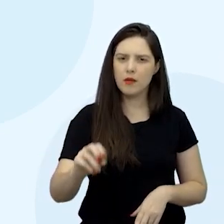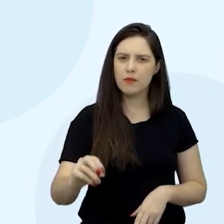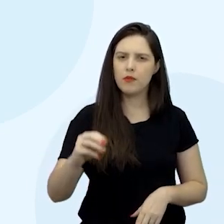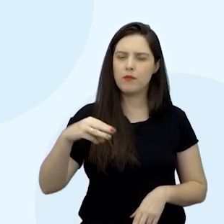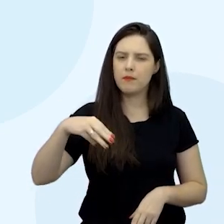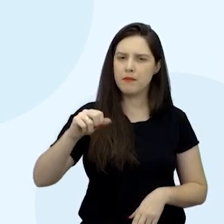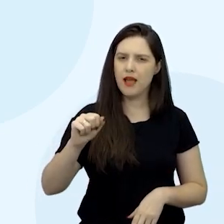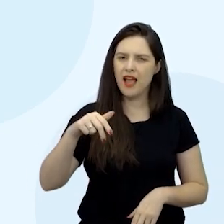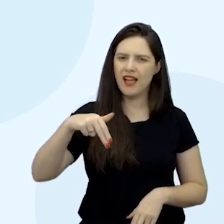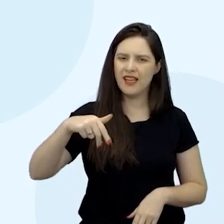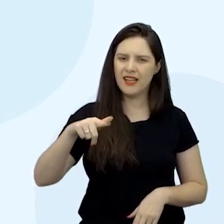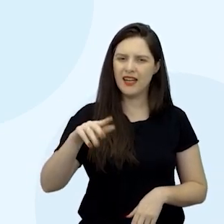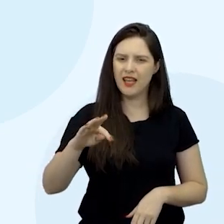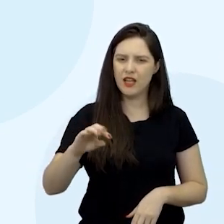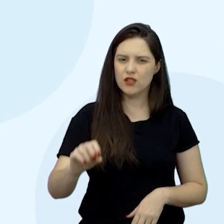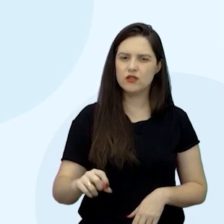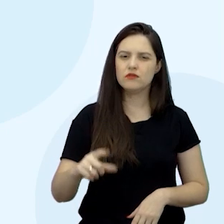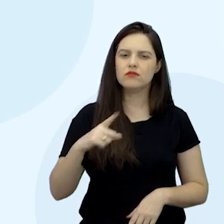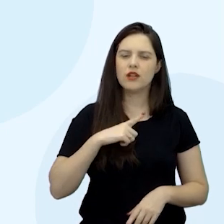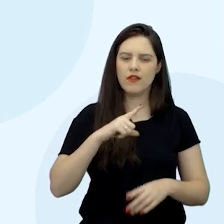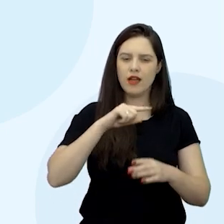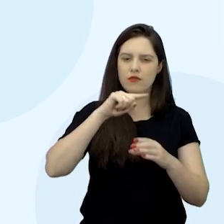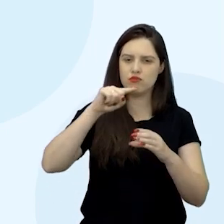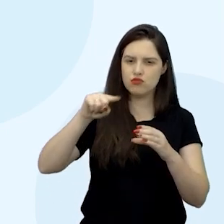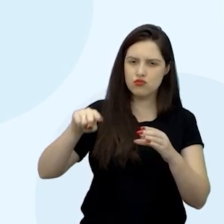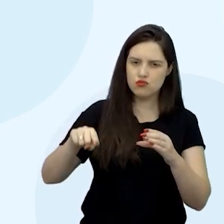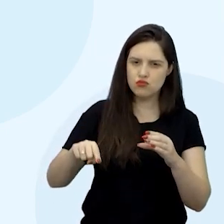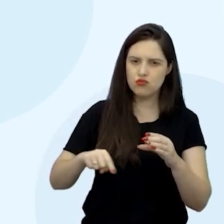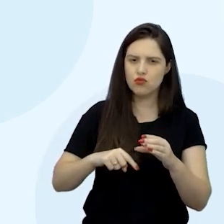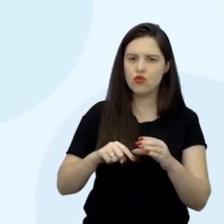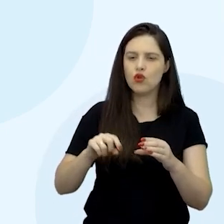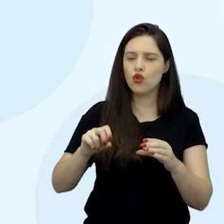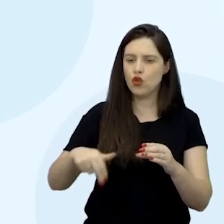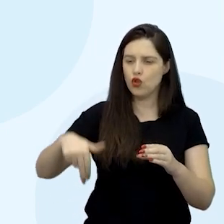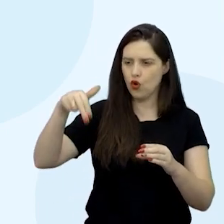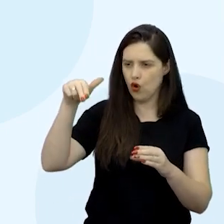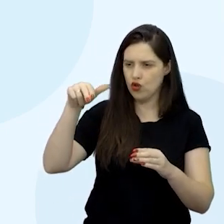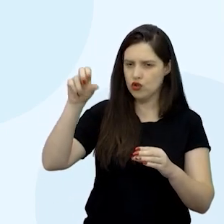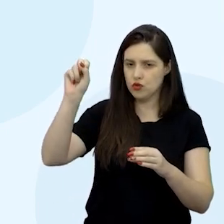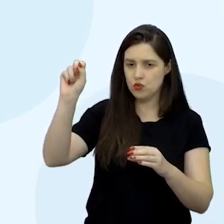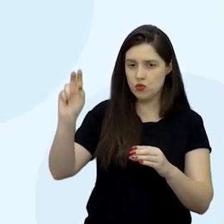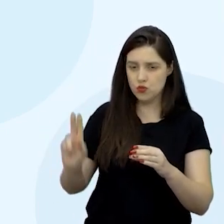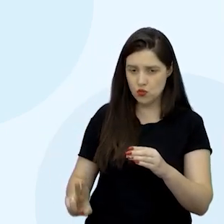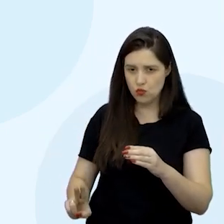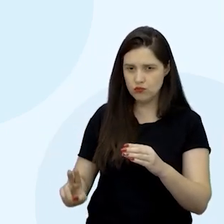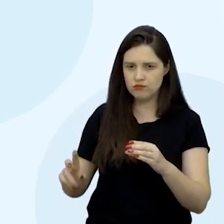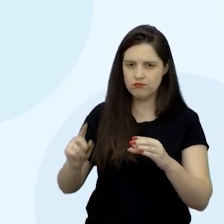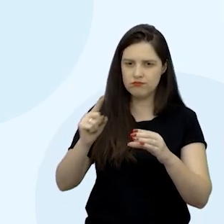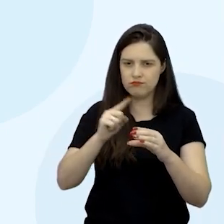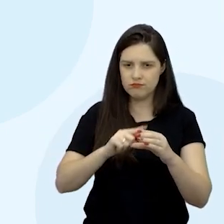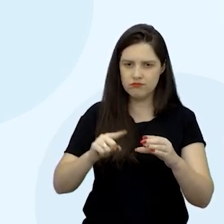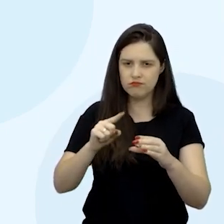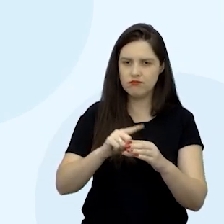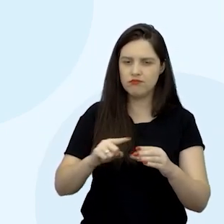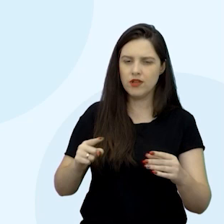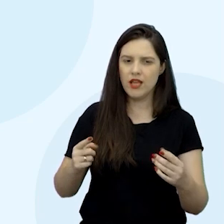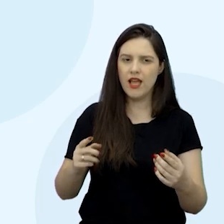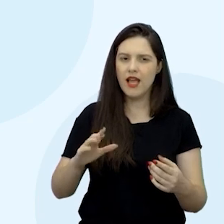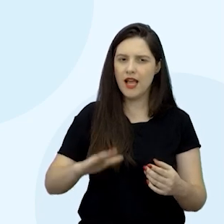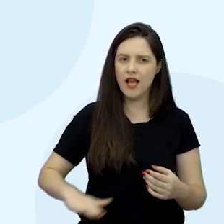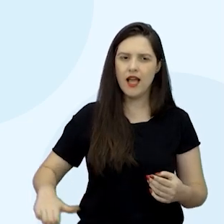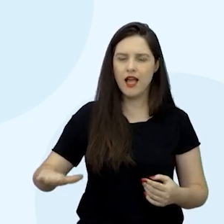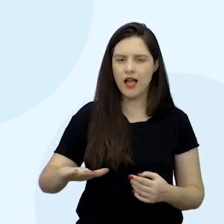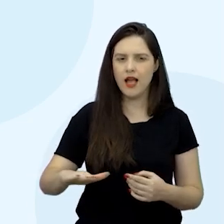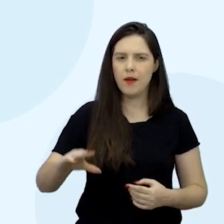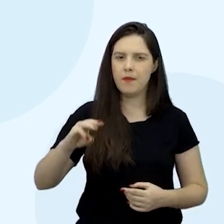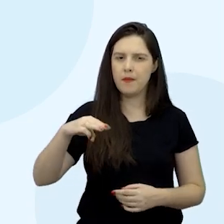do norte e vai para o sul. Essas linhas chamam linhas de campo, no caso aqui de campo magnético. Então se eu